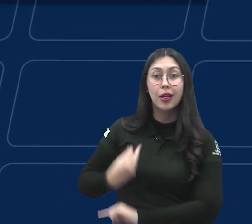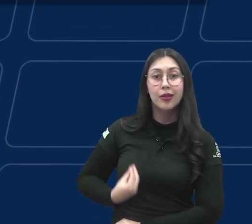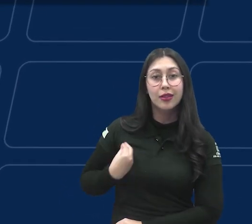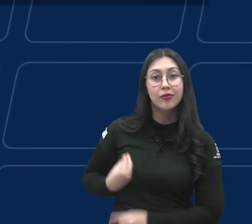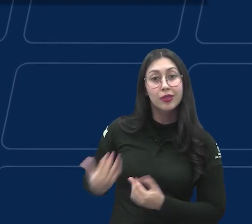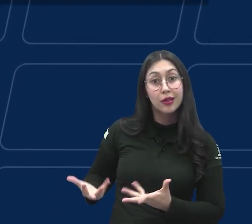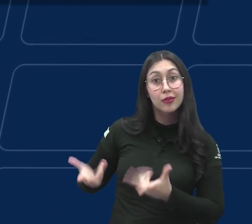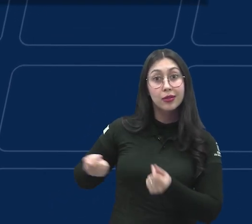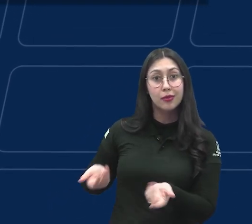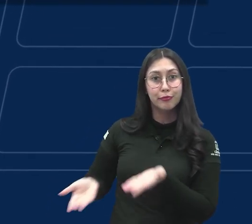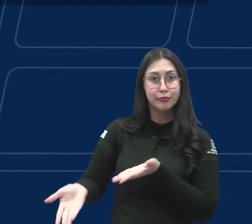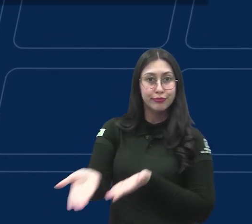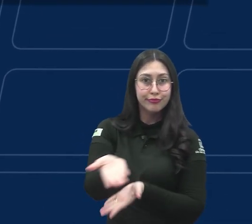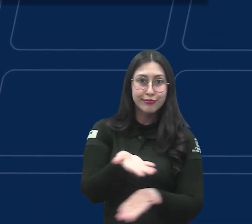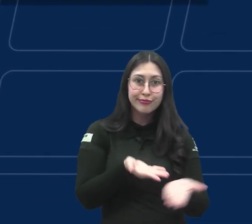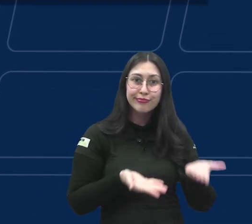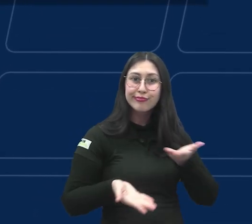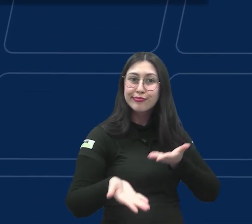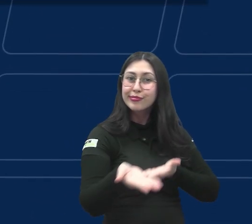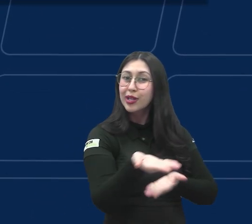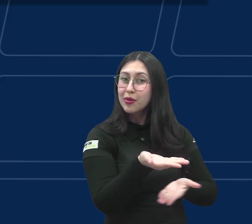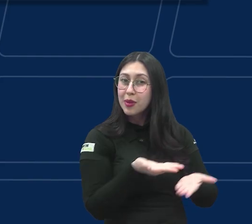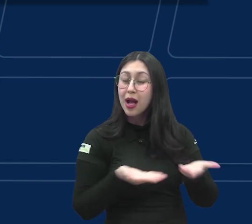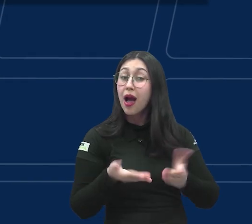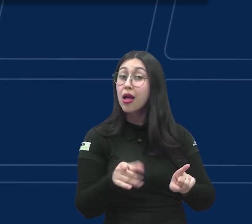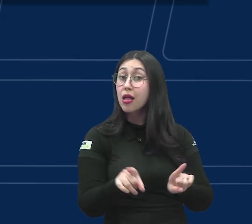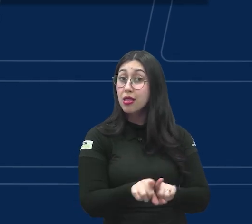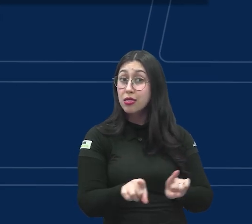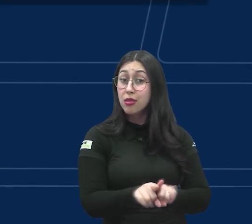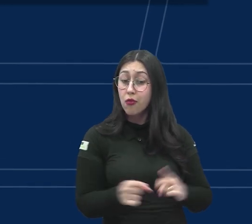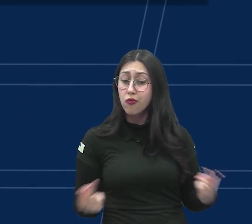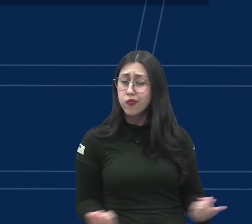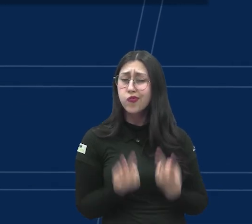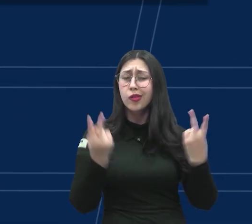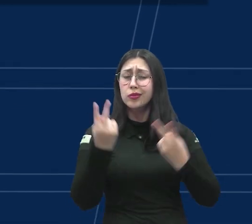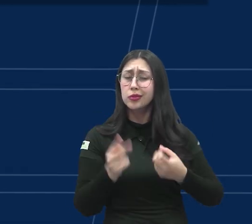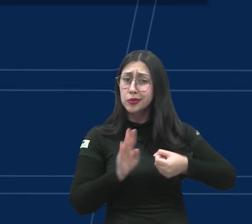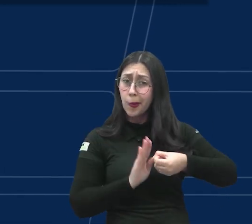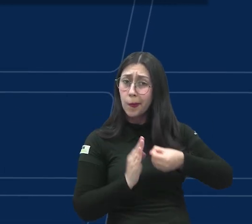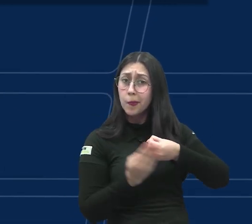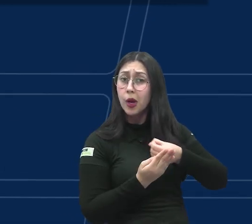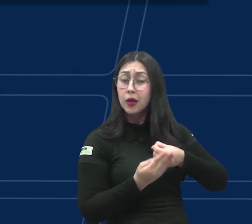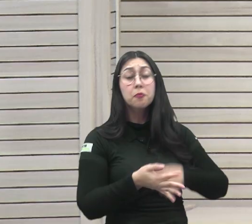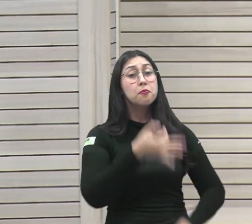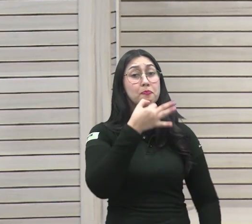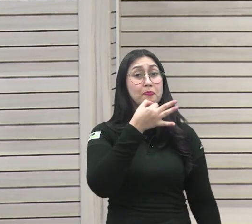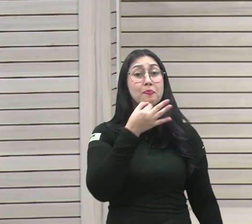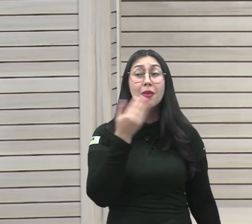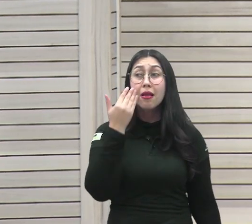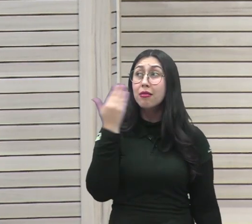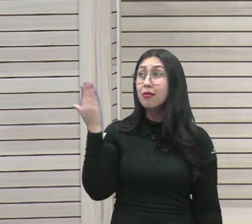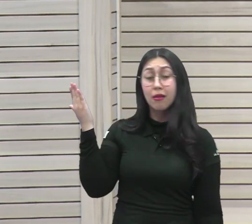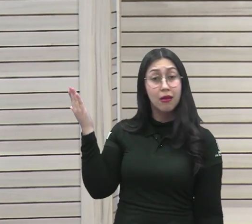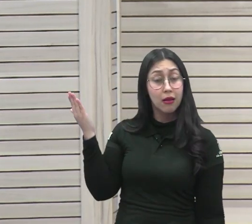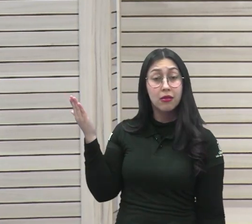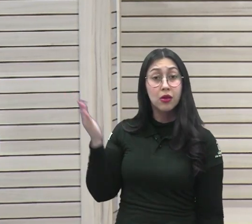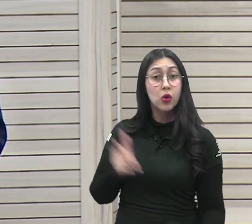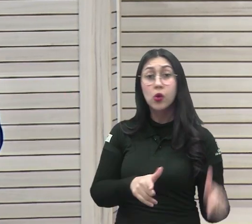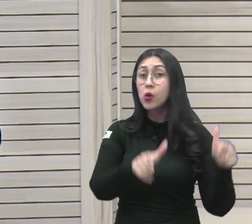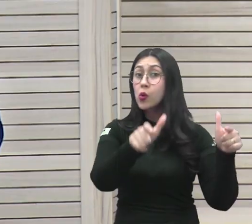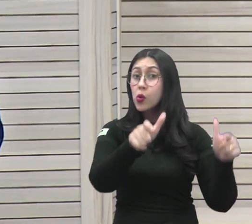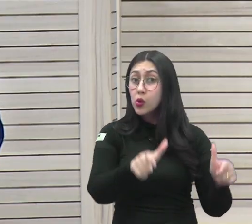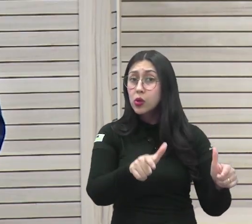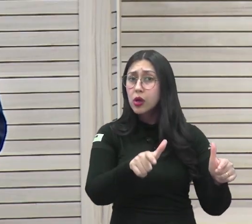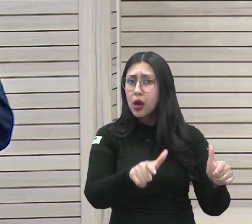a qualidade de vida, convivência entre os moradores e a valorização do bairro. Para o vereador Sidney